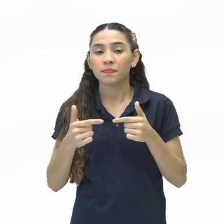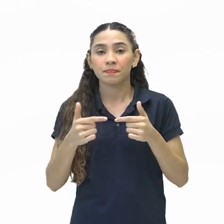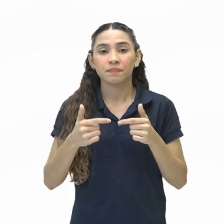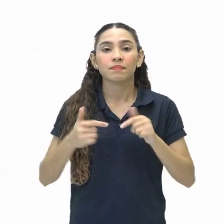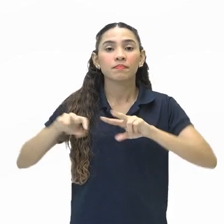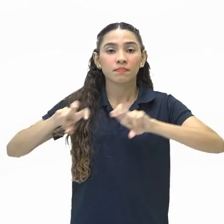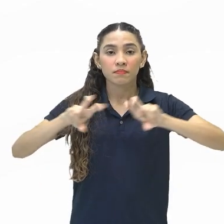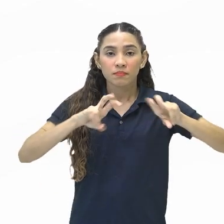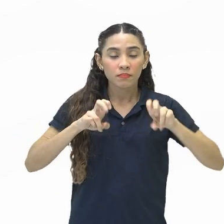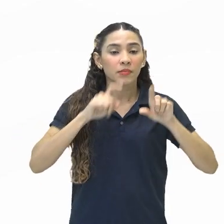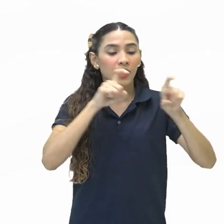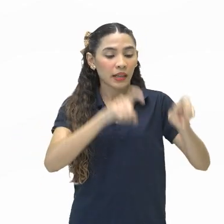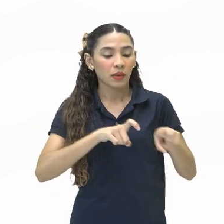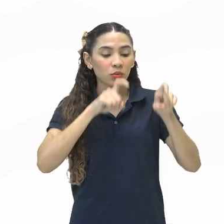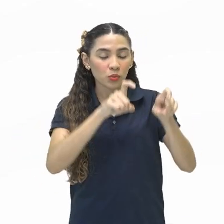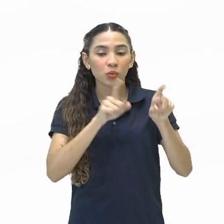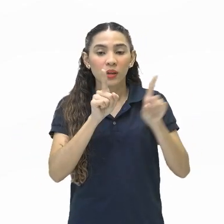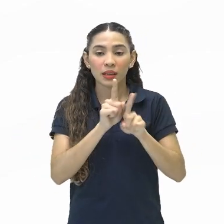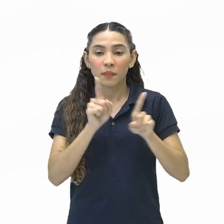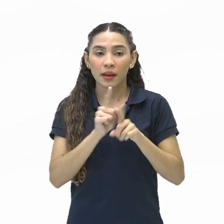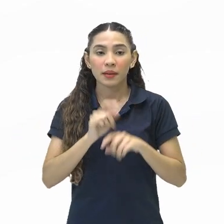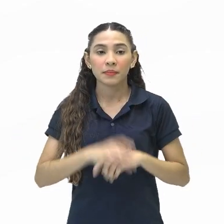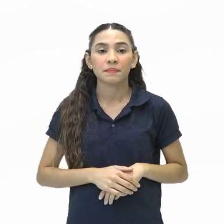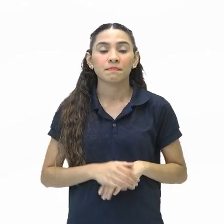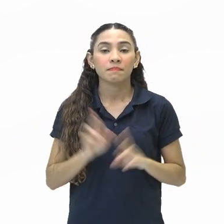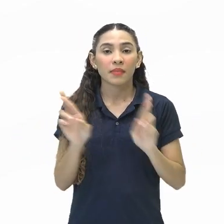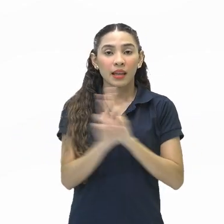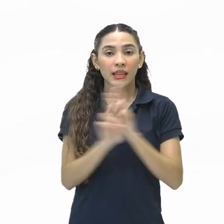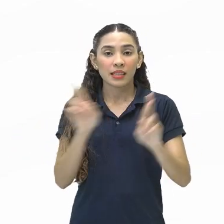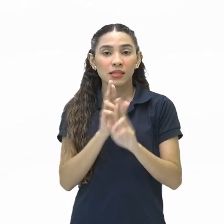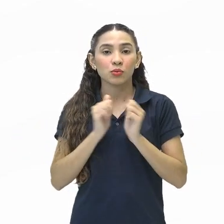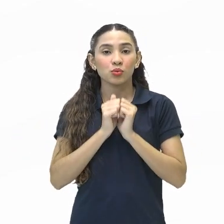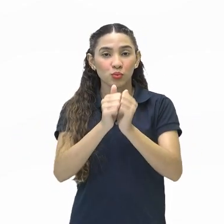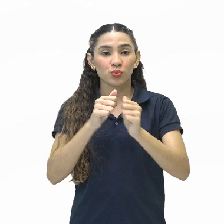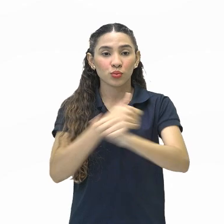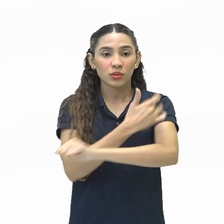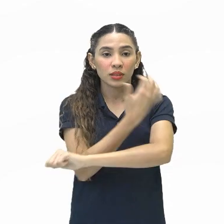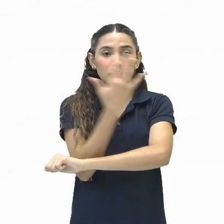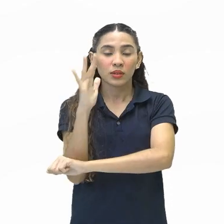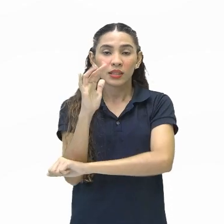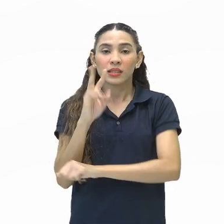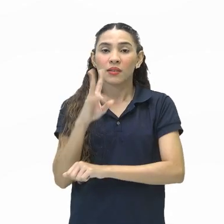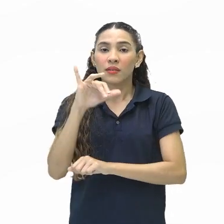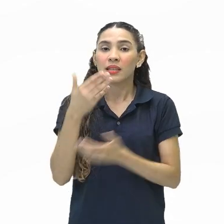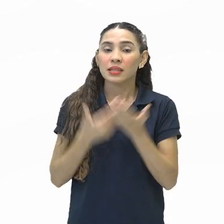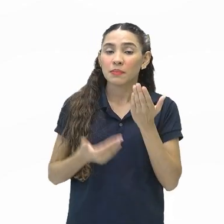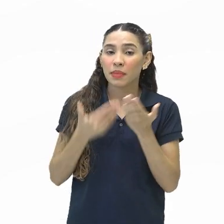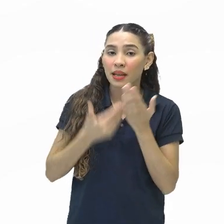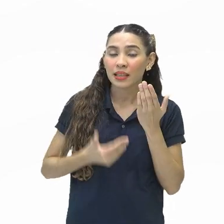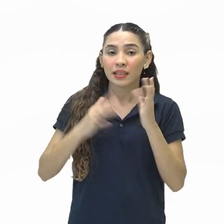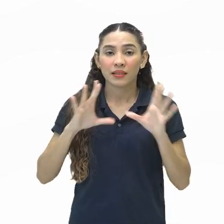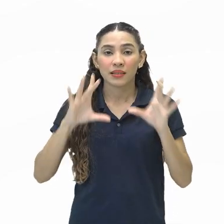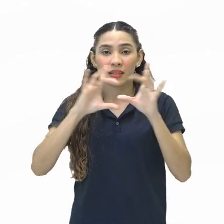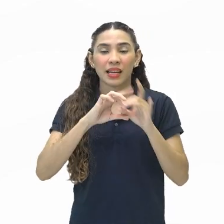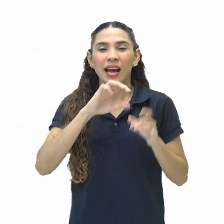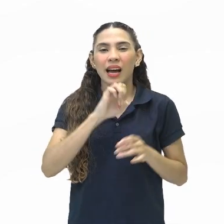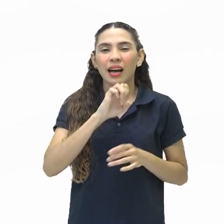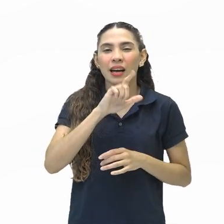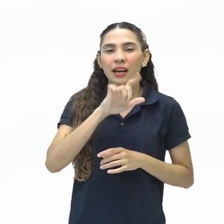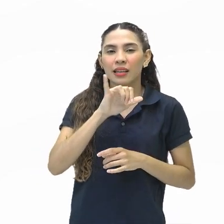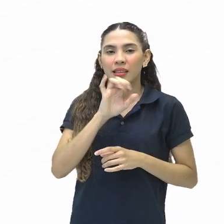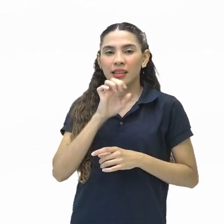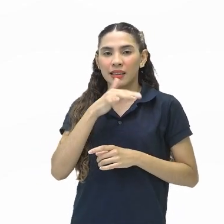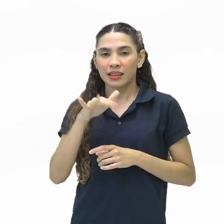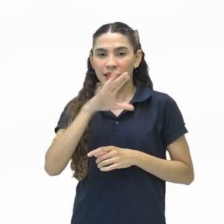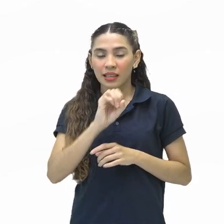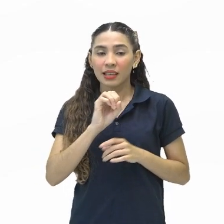extrativismo, da agricultura, que essa relação com a natureza vai se perdendo, e vai alienando o homem.